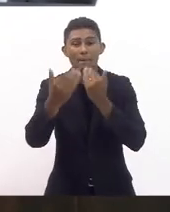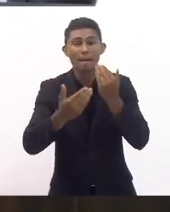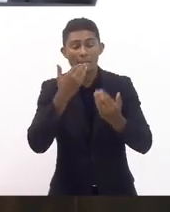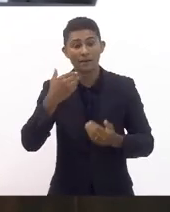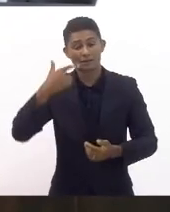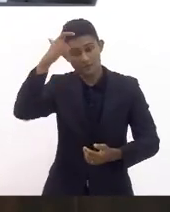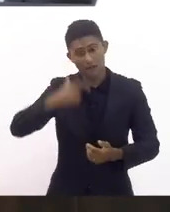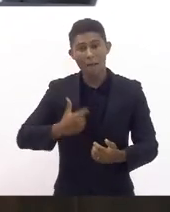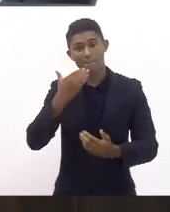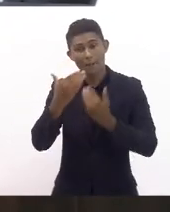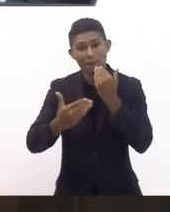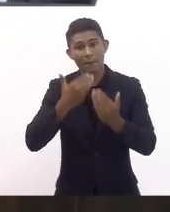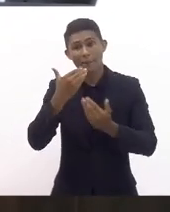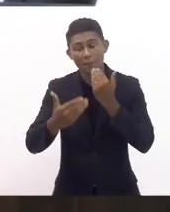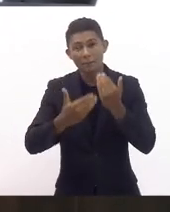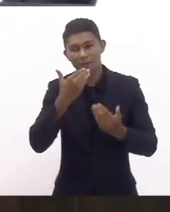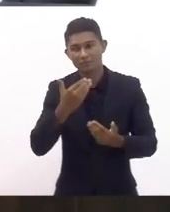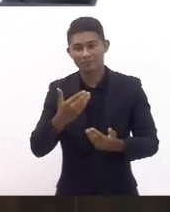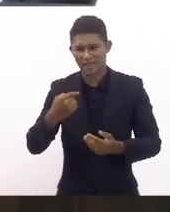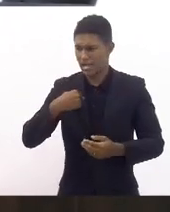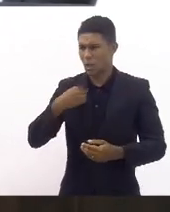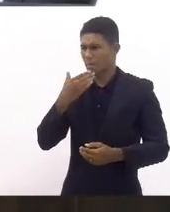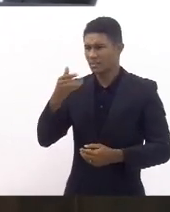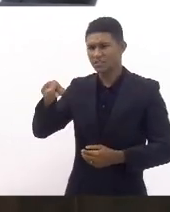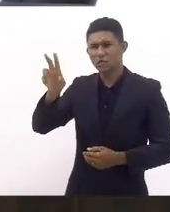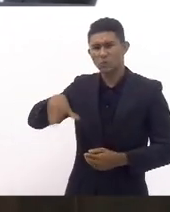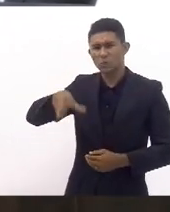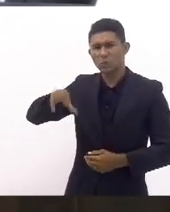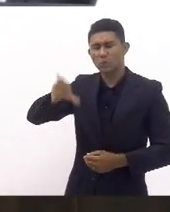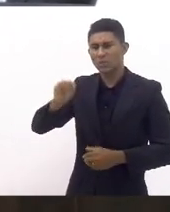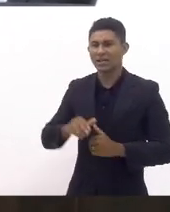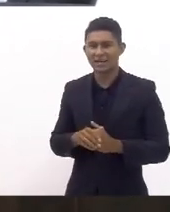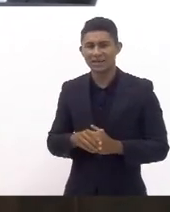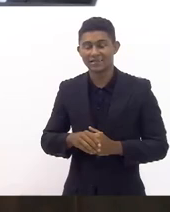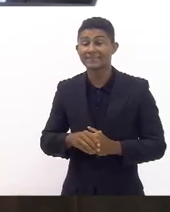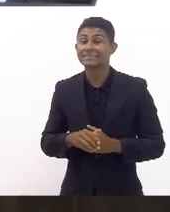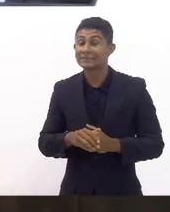Isso nunca pediu nada para ele. É sempre para